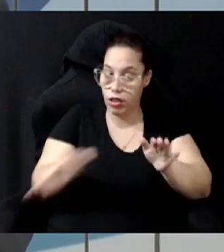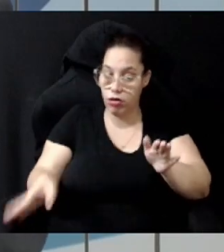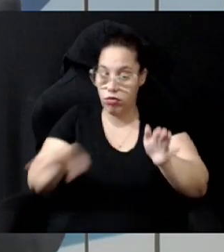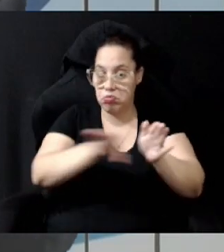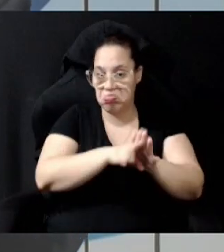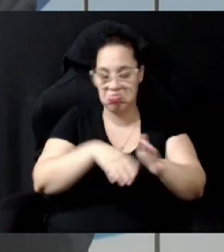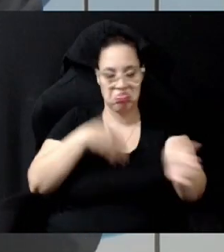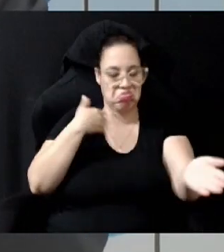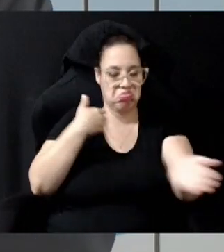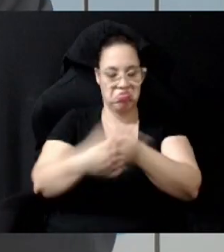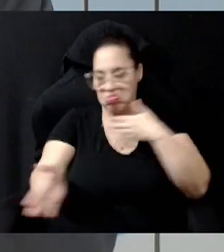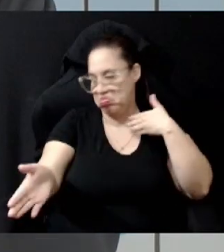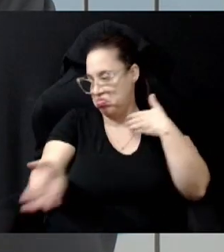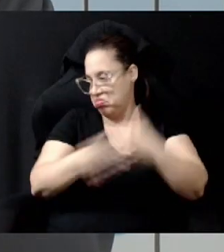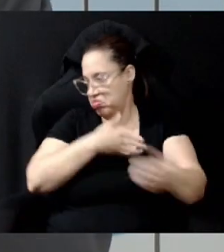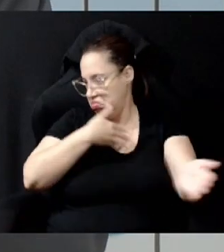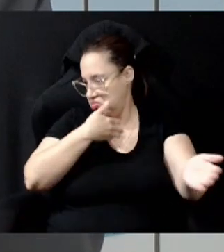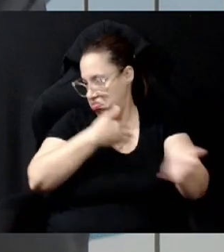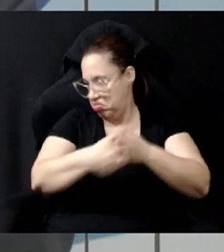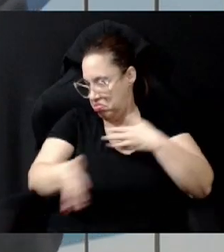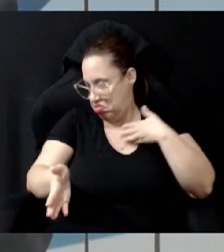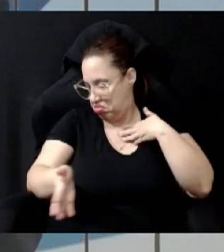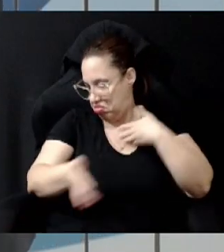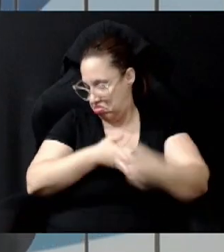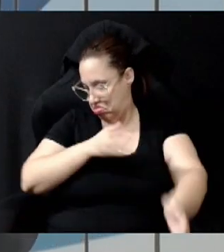independentemente do resultado que aconteça,